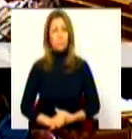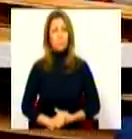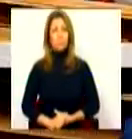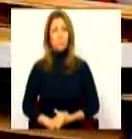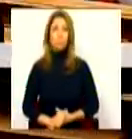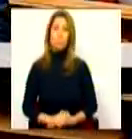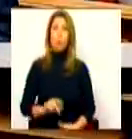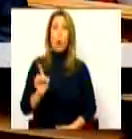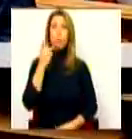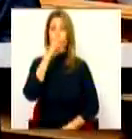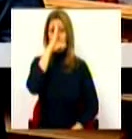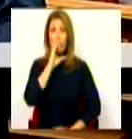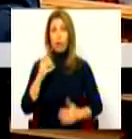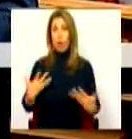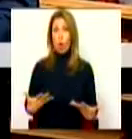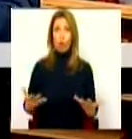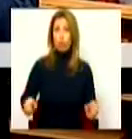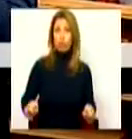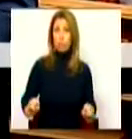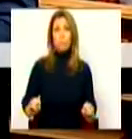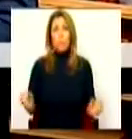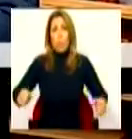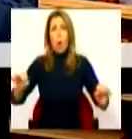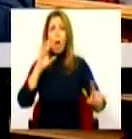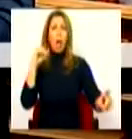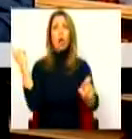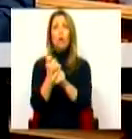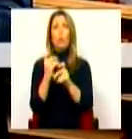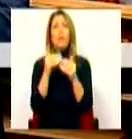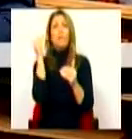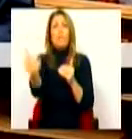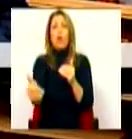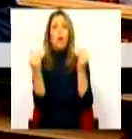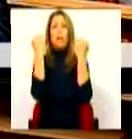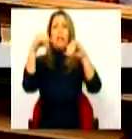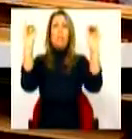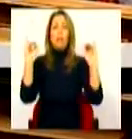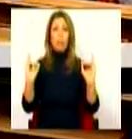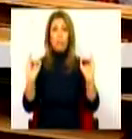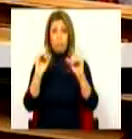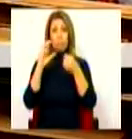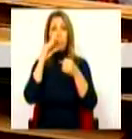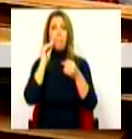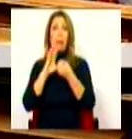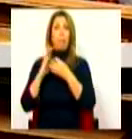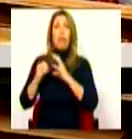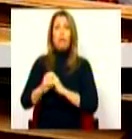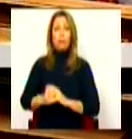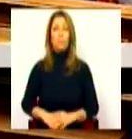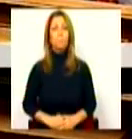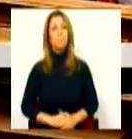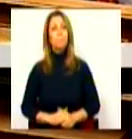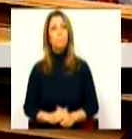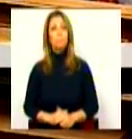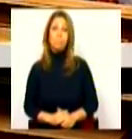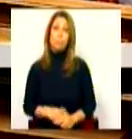Não fosse este governo, não teria havido uma auditoria externa independente à Caixa Geral de Depósitos.